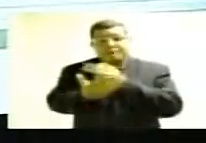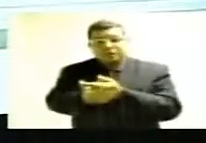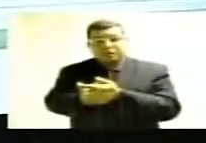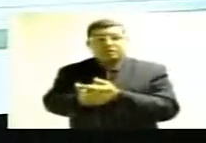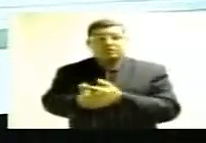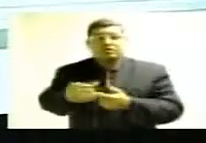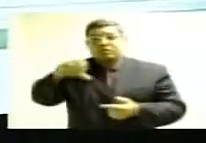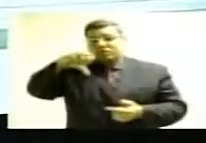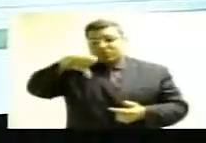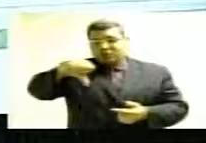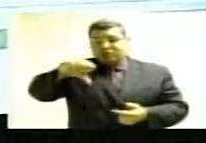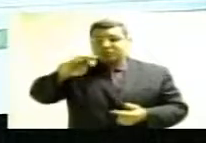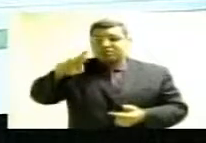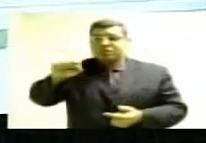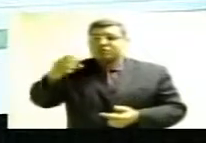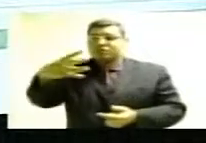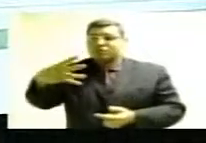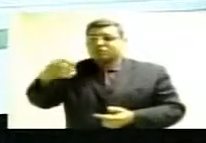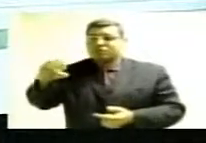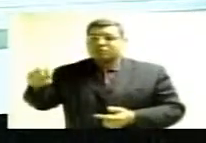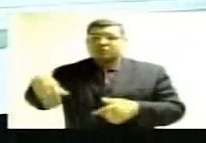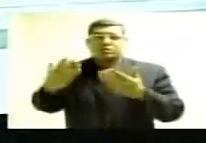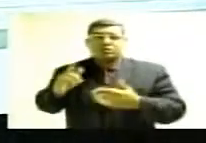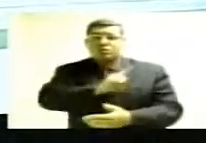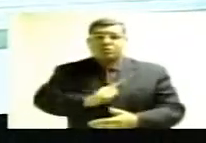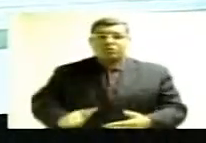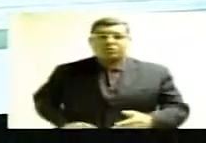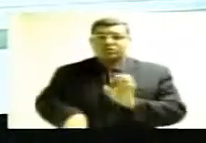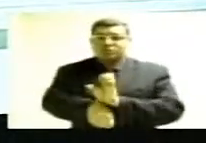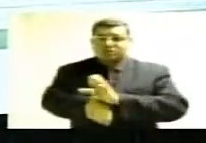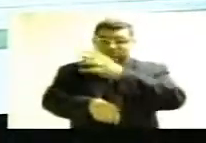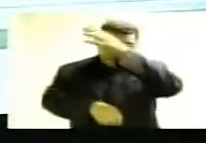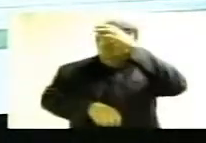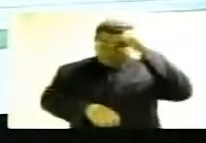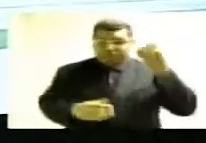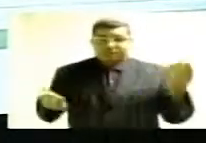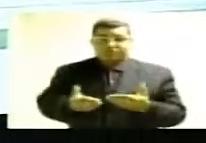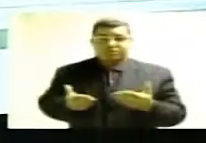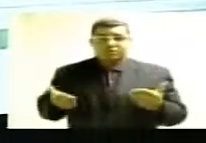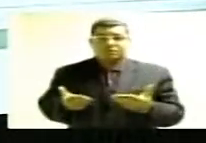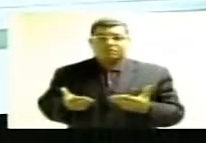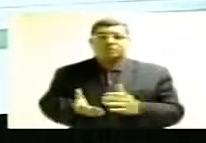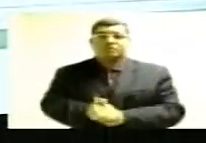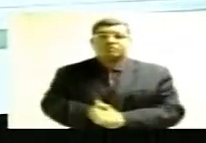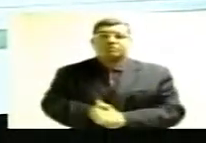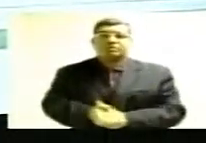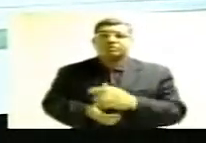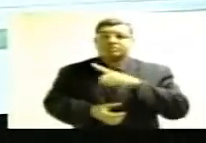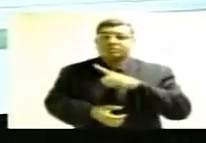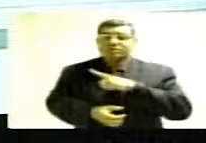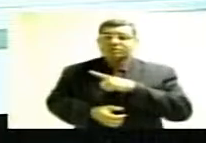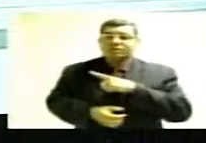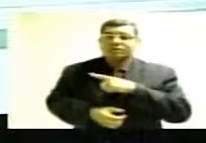pagou 9 bi 400. O governo do estado do Amazonas hoje tem